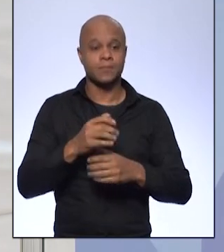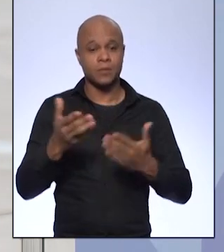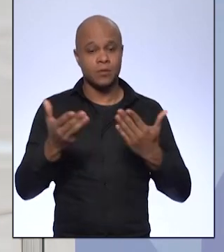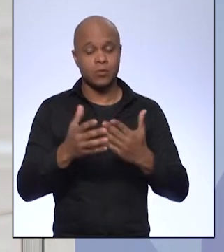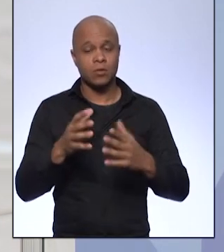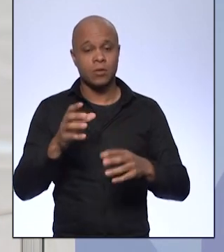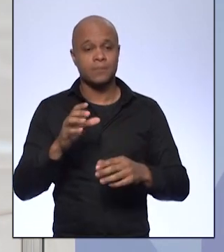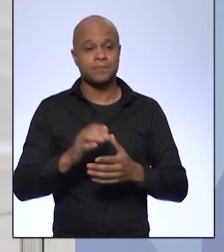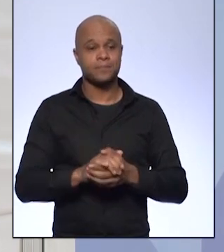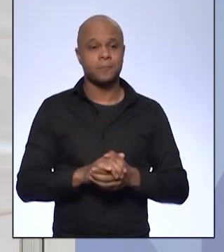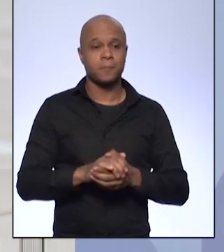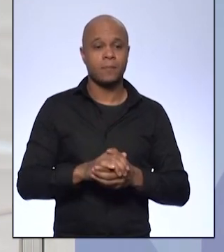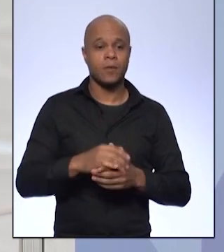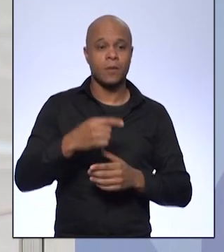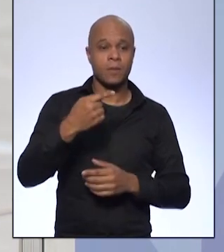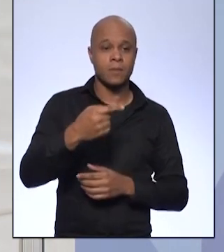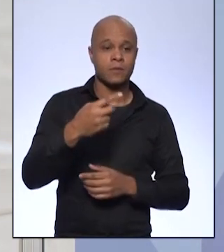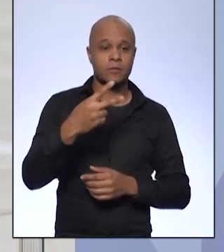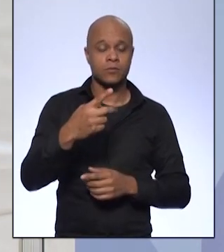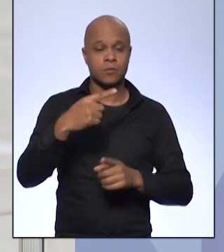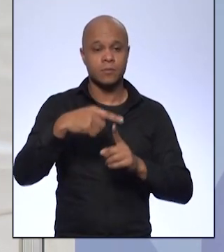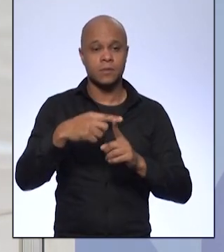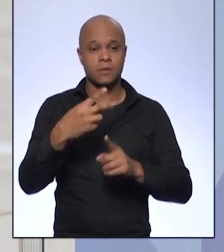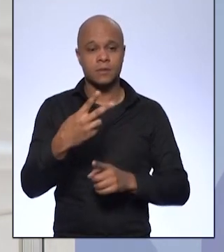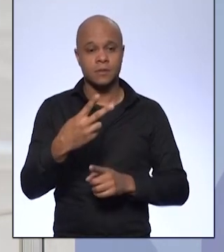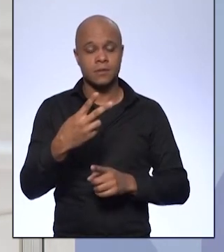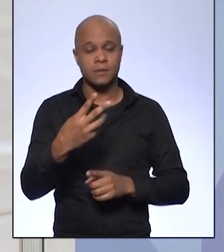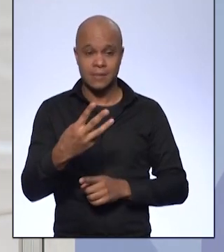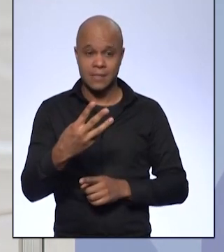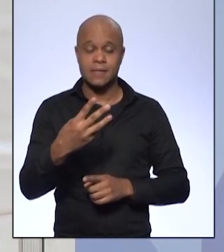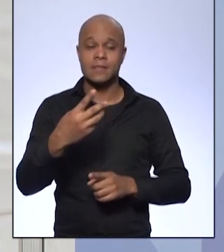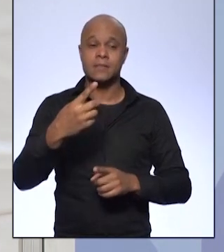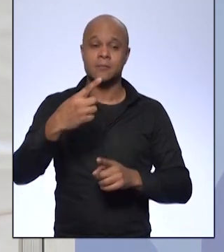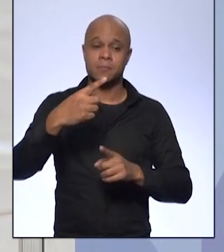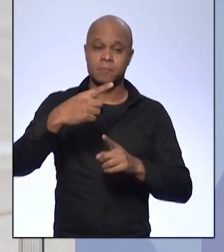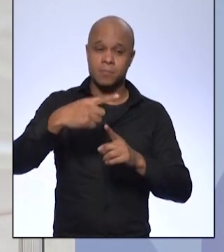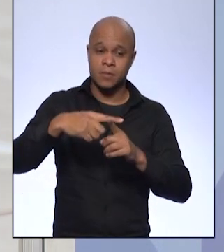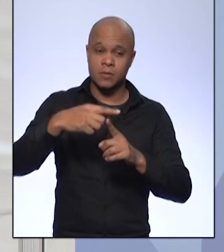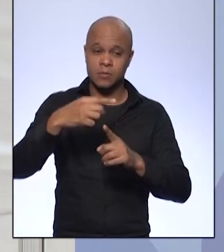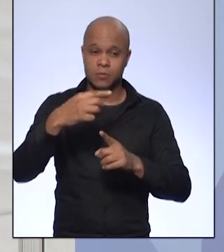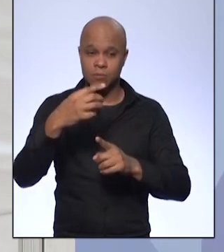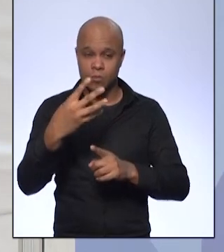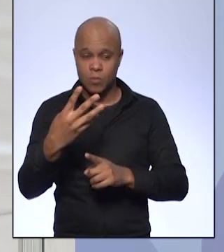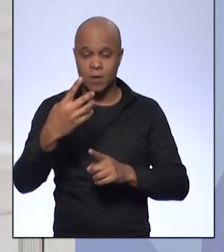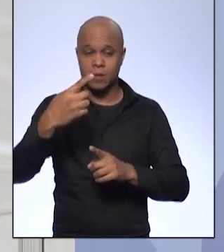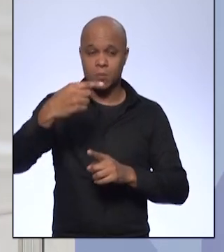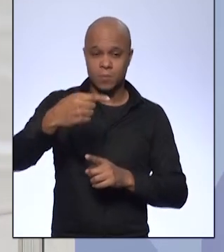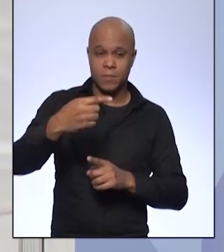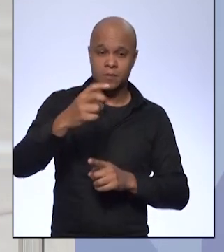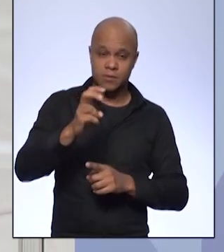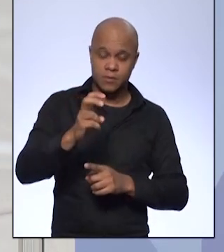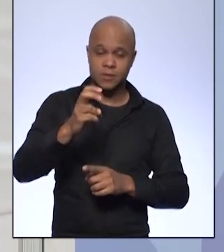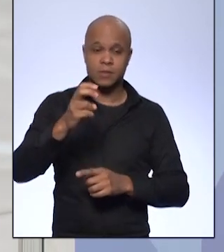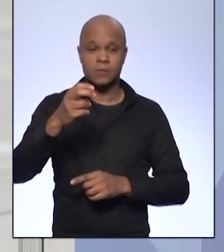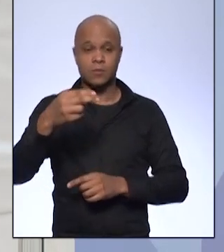conta? Devo 2, tenho 3, 1. 1 mais 4, 5. Menos